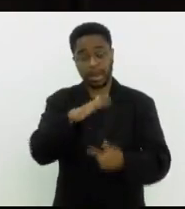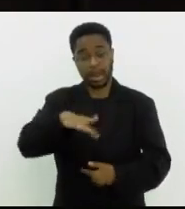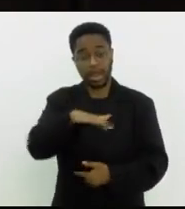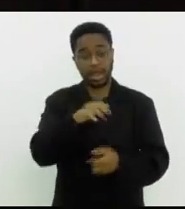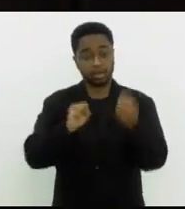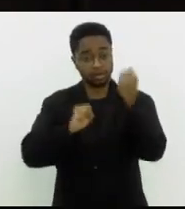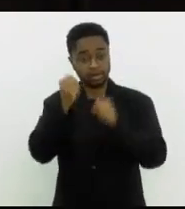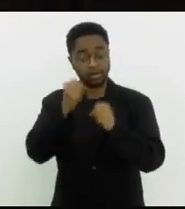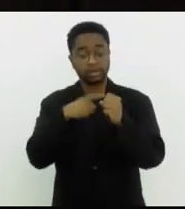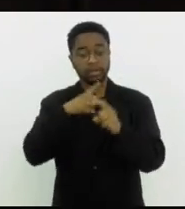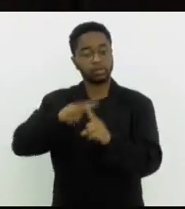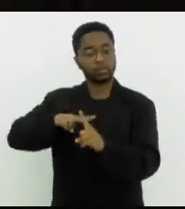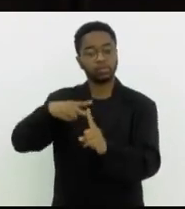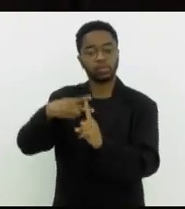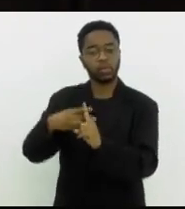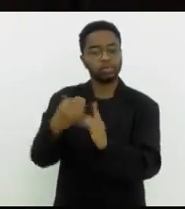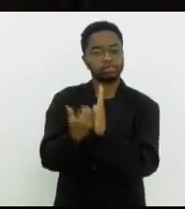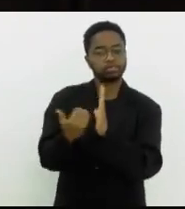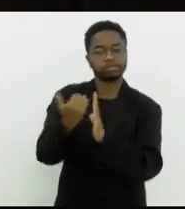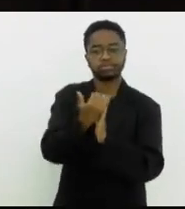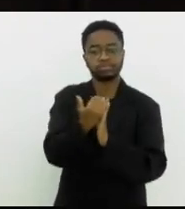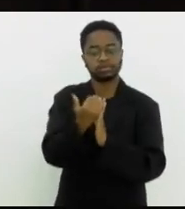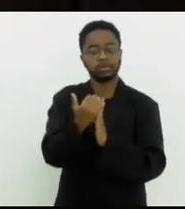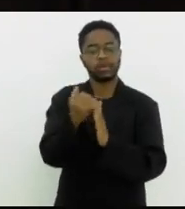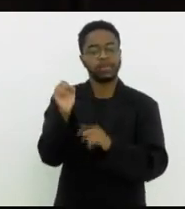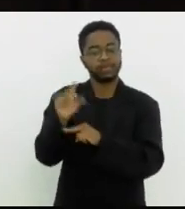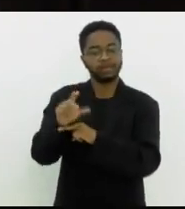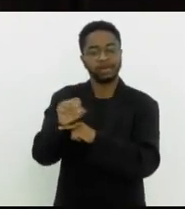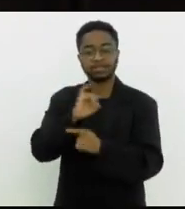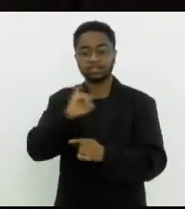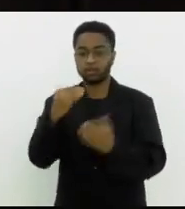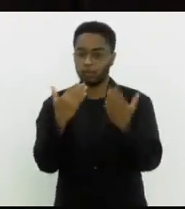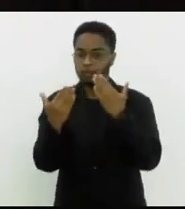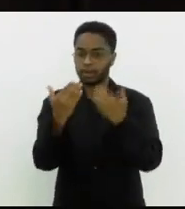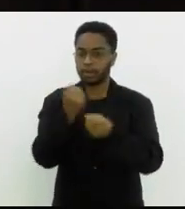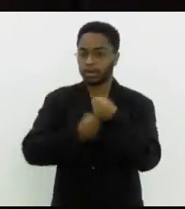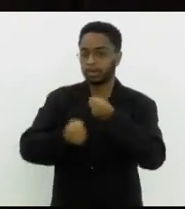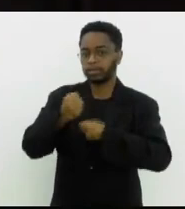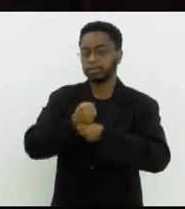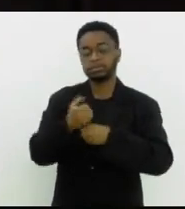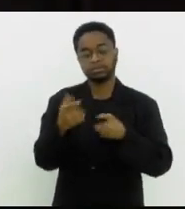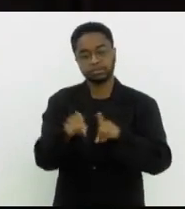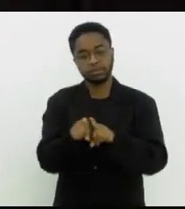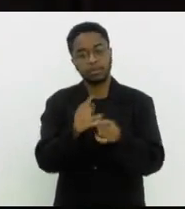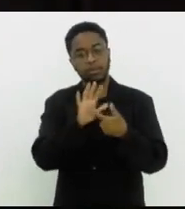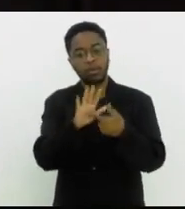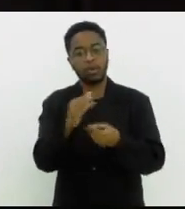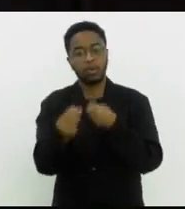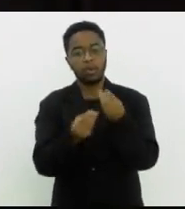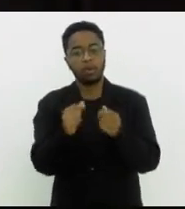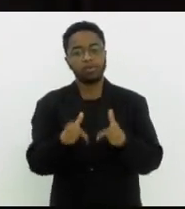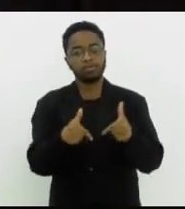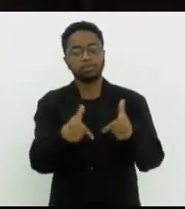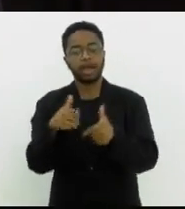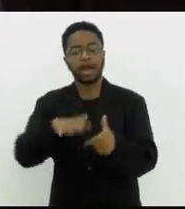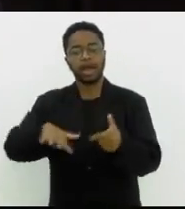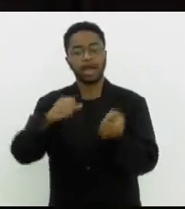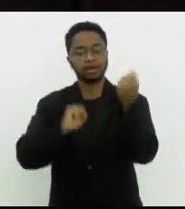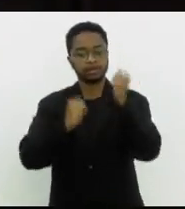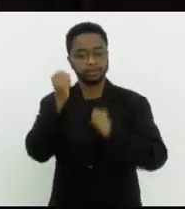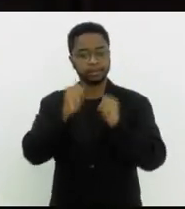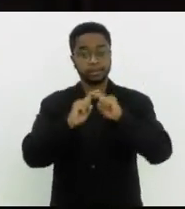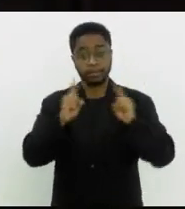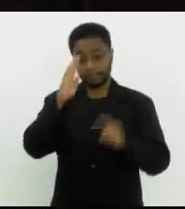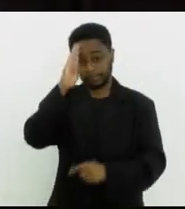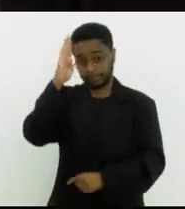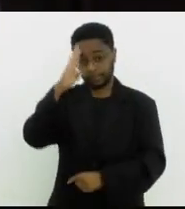geramos mais do dobro de vagas do observado no mesmo mês do ano passado, então mostra também o dinamismo da atividade industrial. Mas dentre